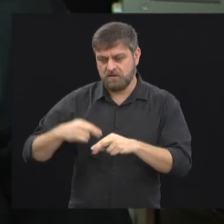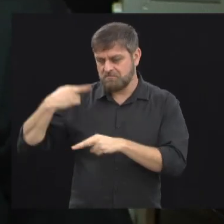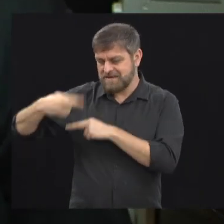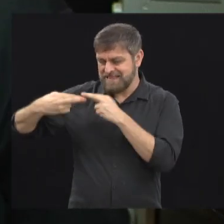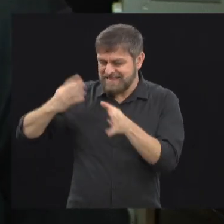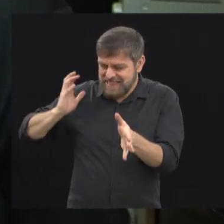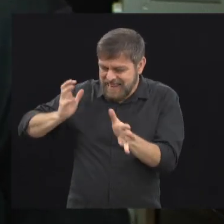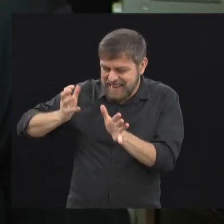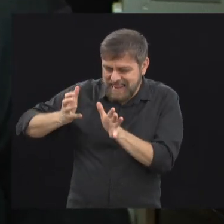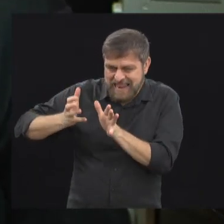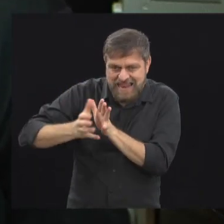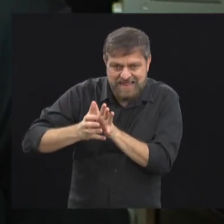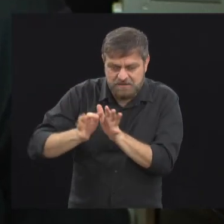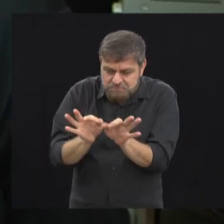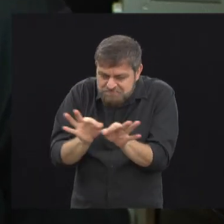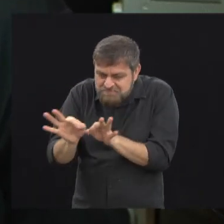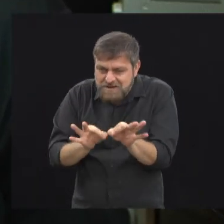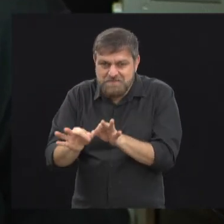sucata.